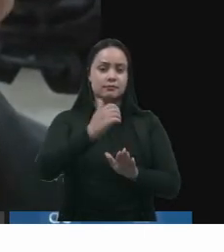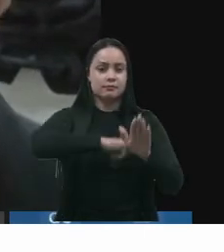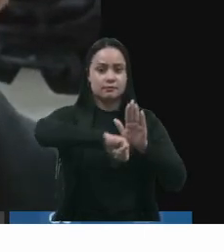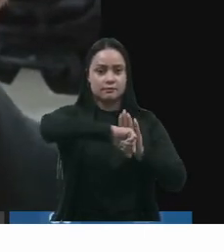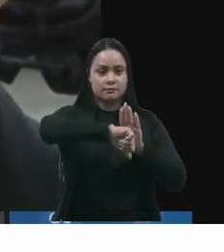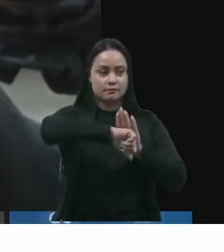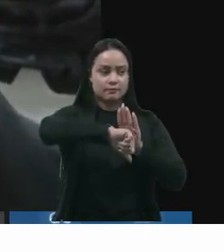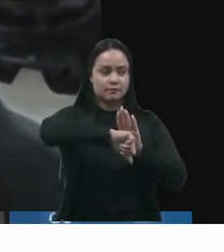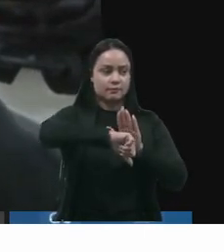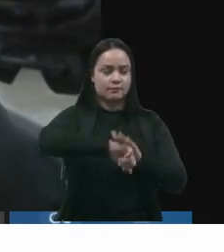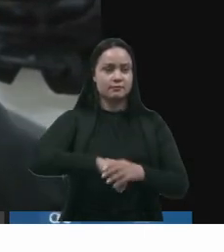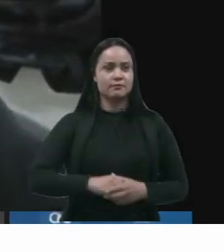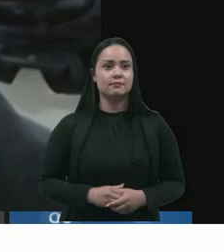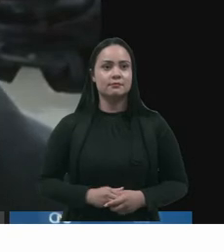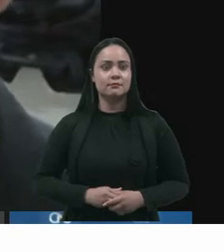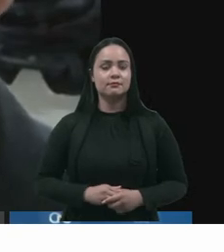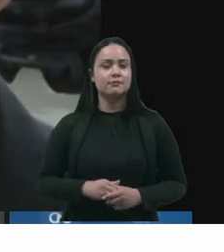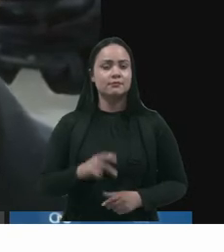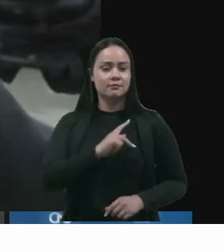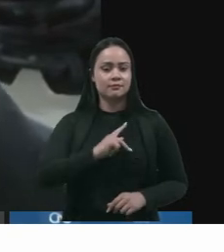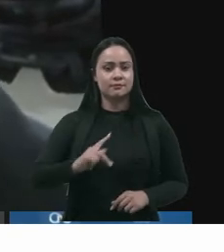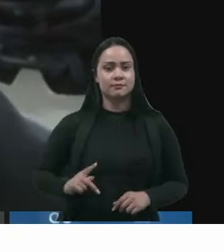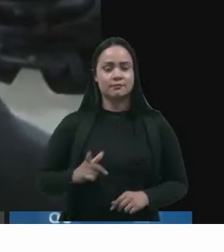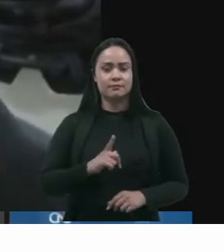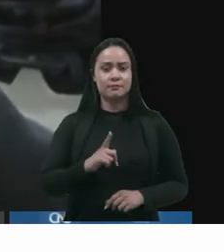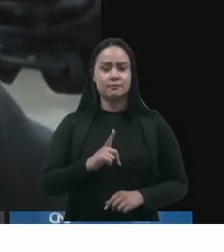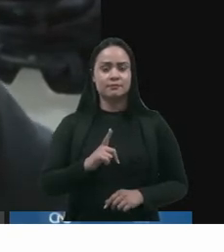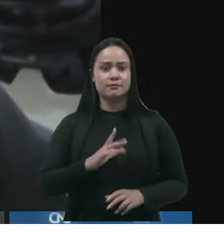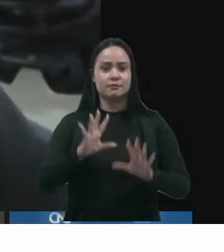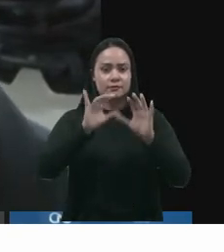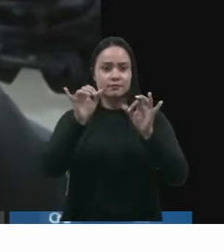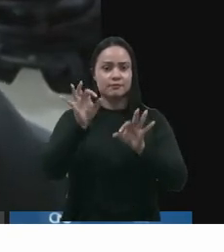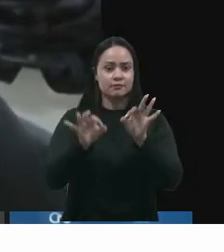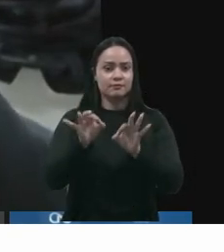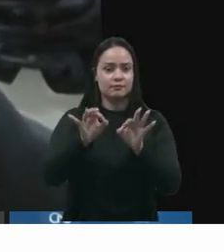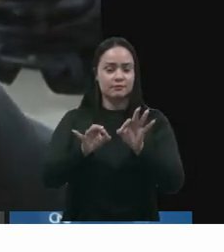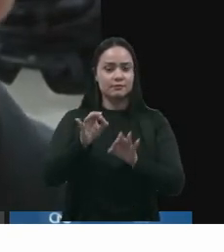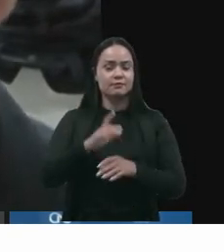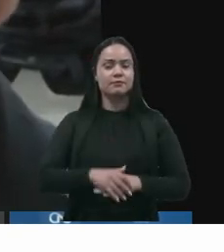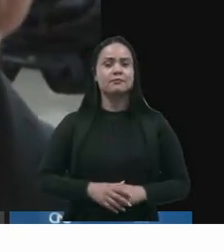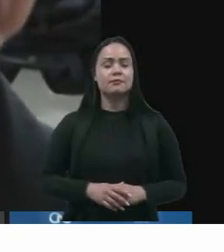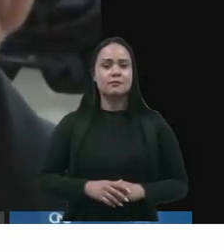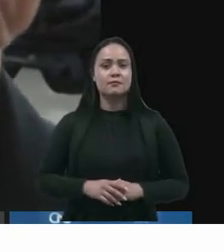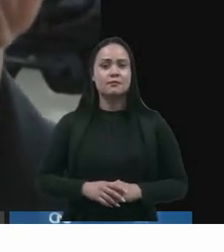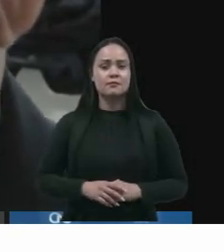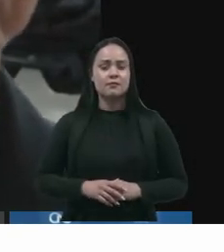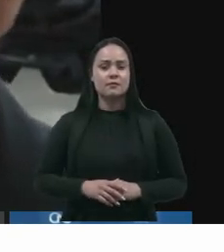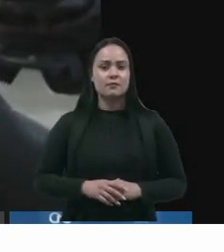Isso que a presidência do Tribunal de Justiça do Estado do Ceará e a magistratura do Estado do Ceará